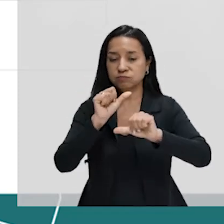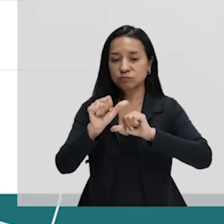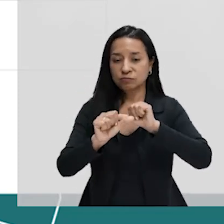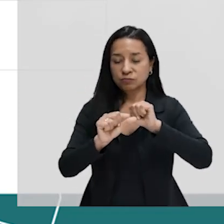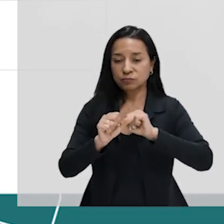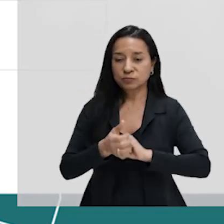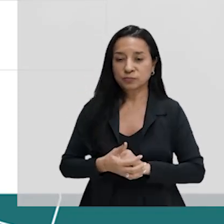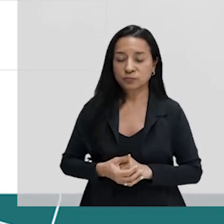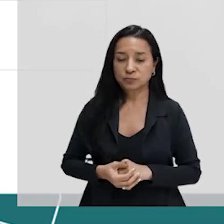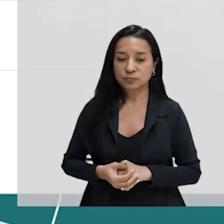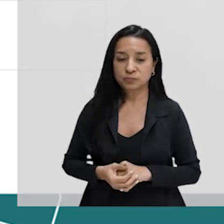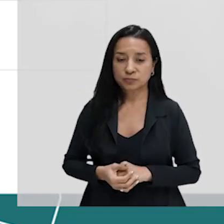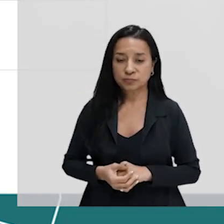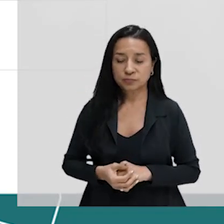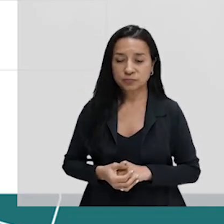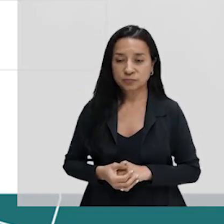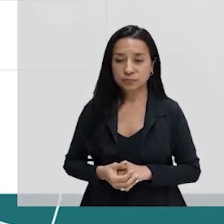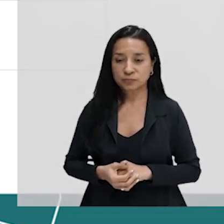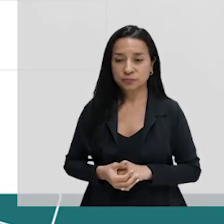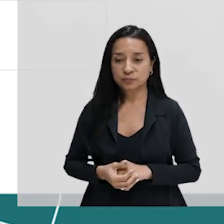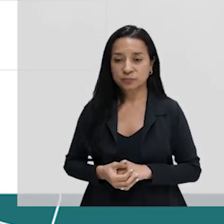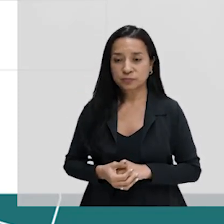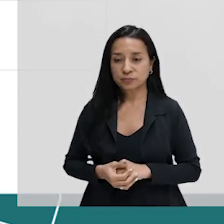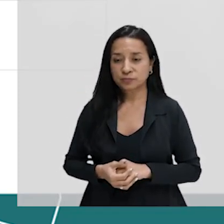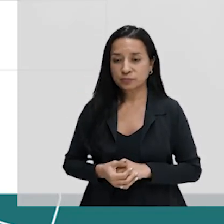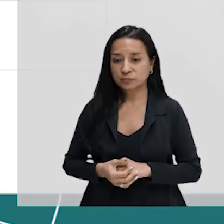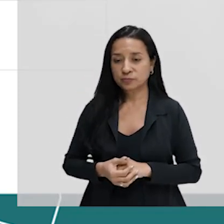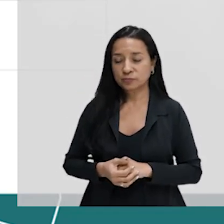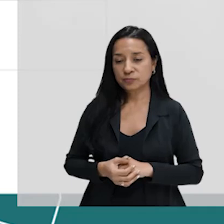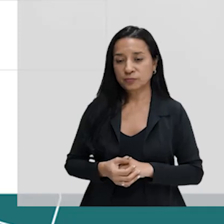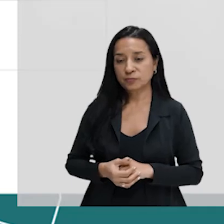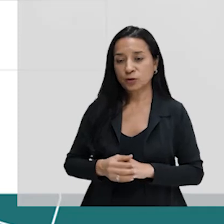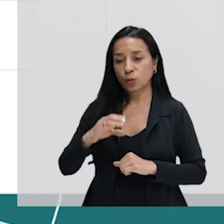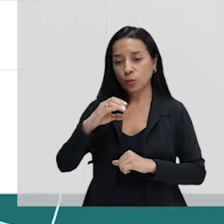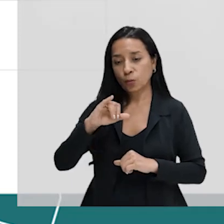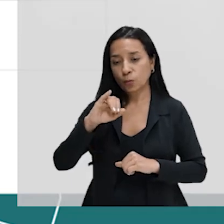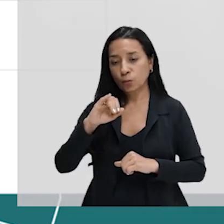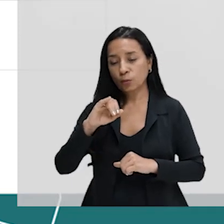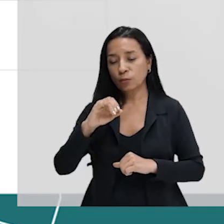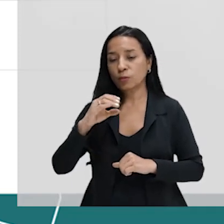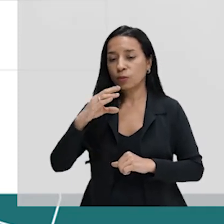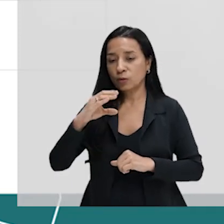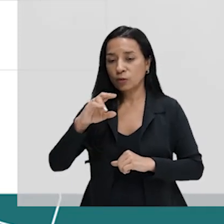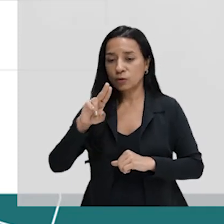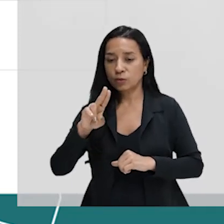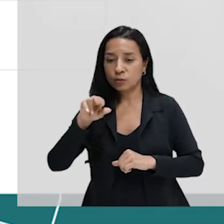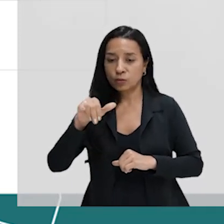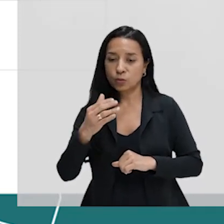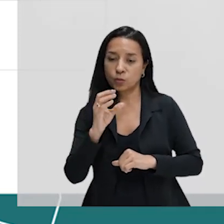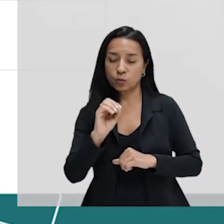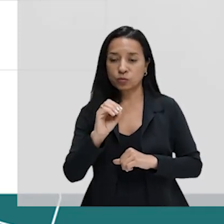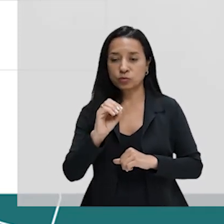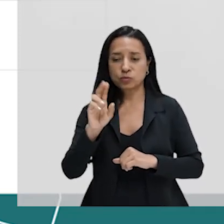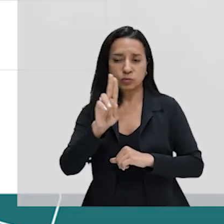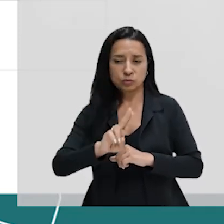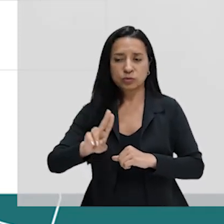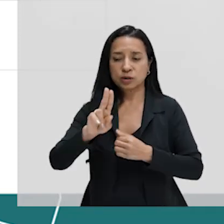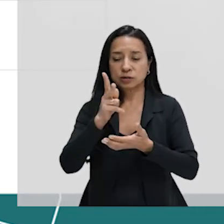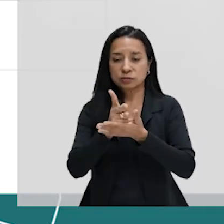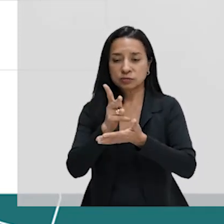os quais, as quais. Cujo é muito utilizado, né? Cujo, cuja,